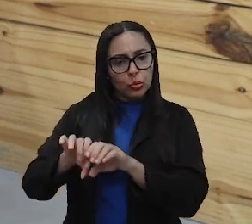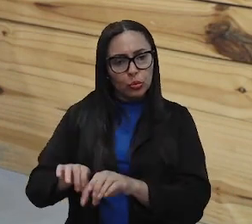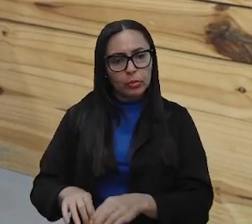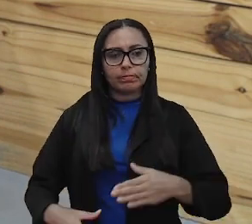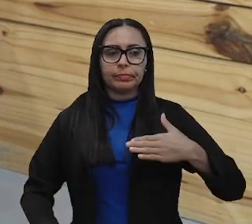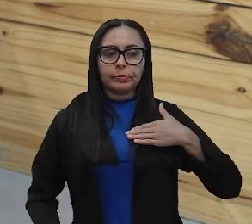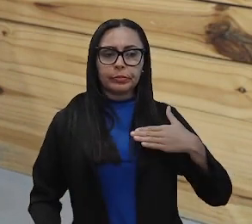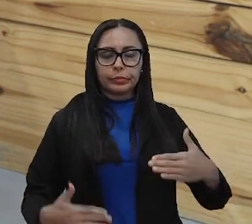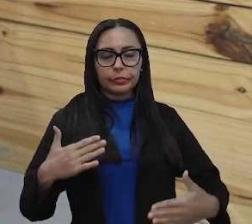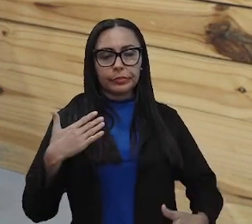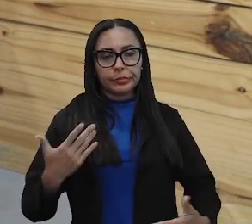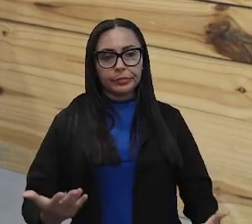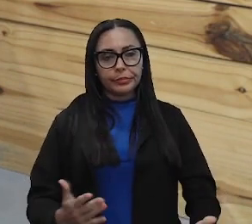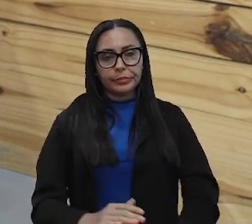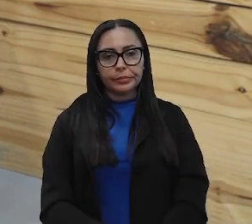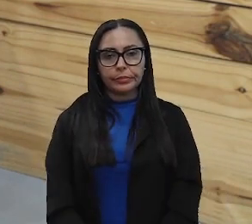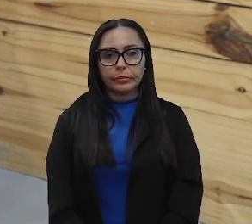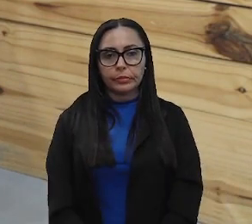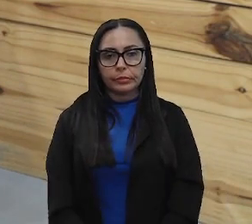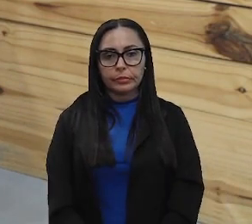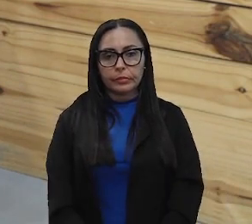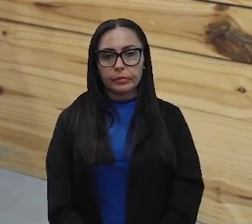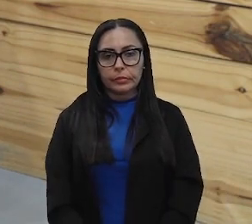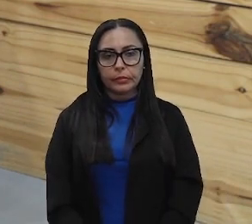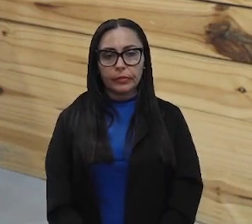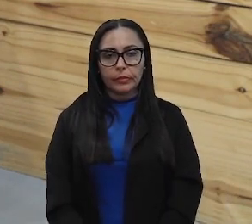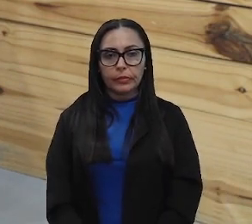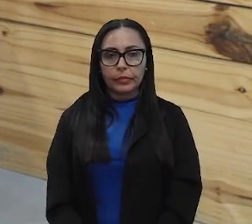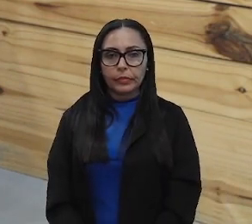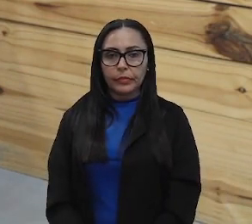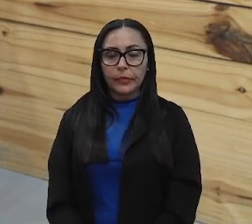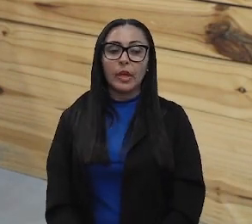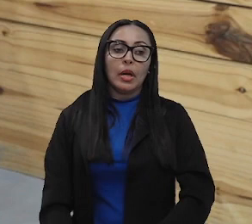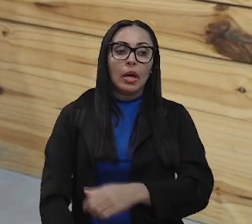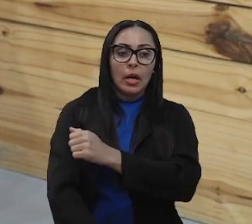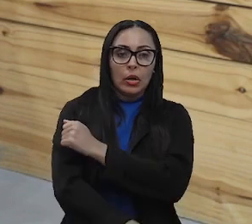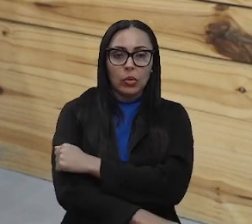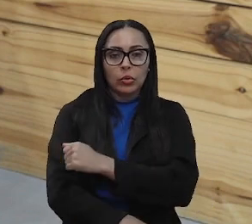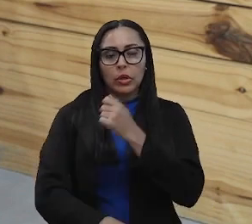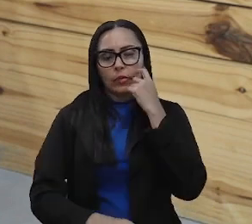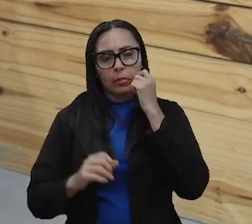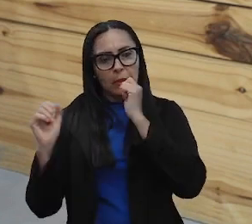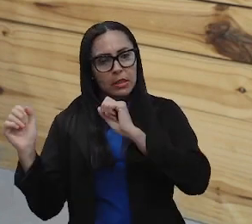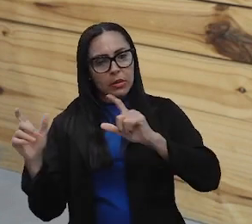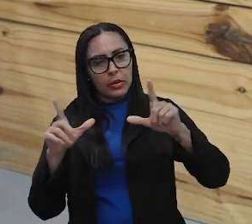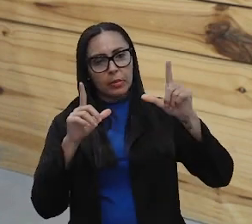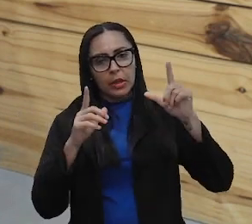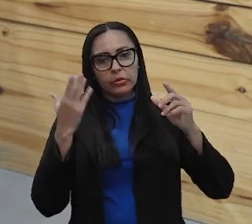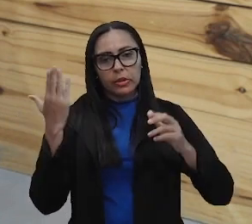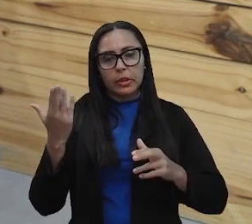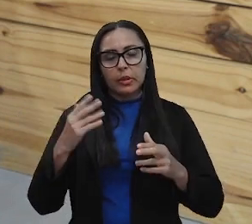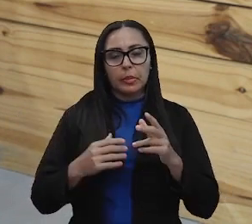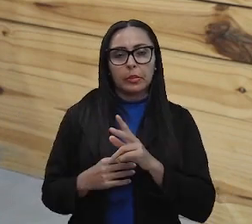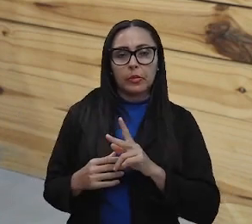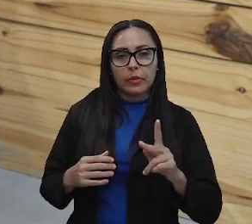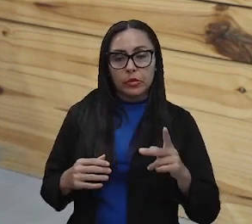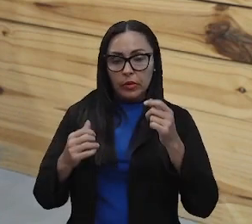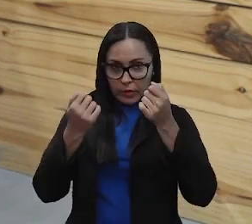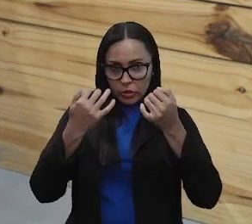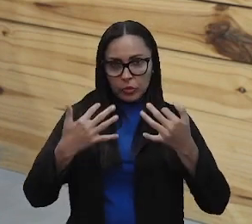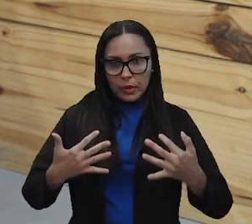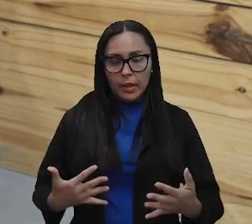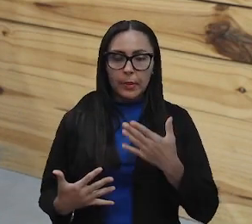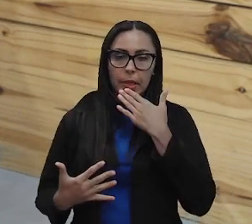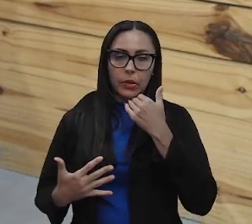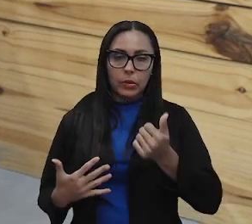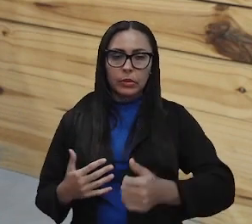musculoesqueléticas. Certo, obrigada, professora. Estudante, eu vou agora passar uma imagem aqui e para a professora Fabiana explicar melhor para vocês